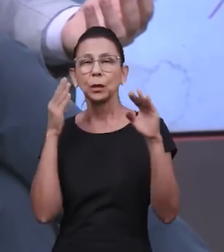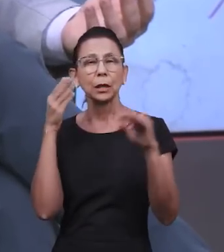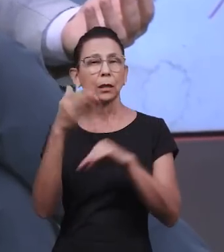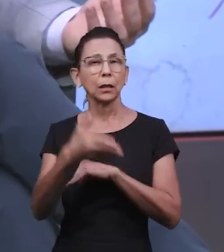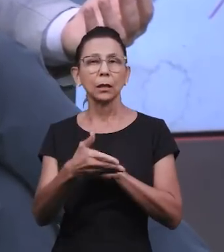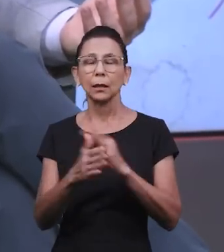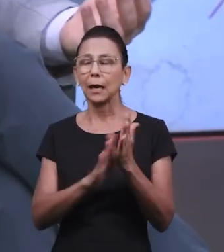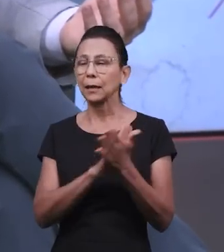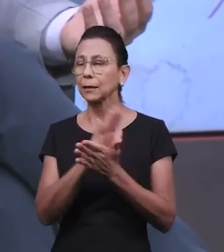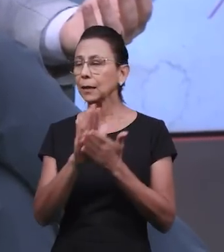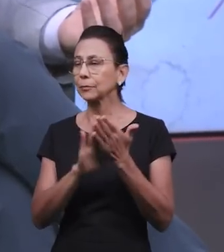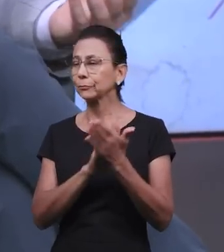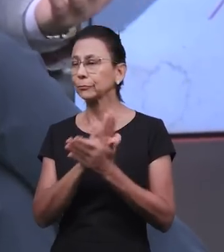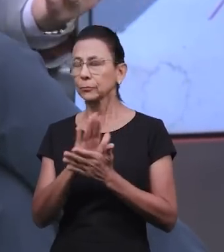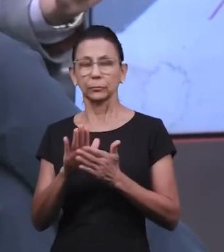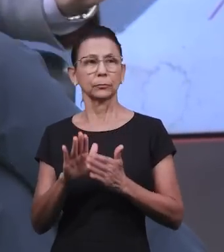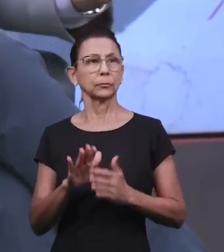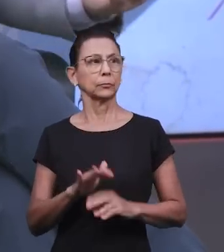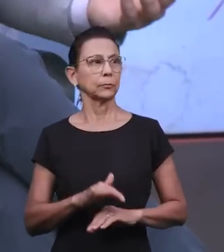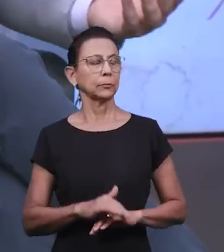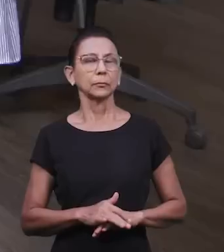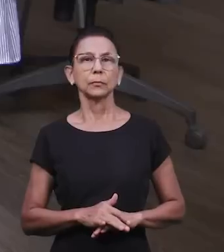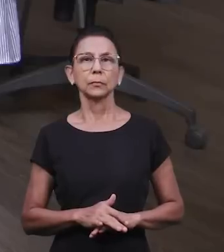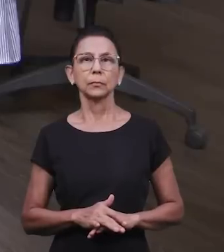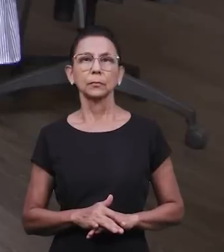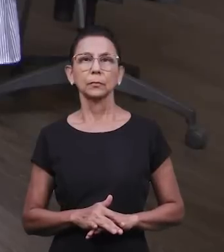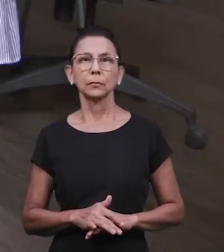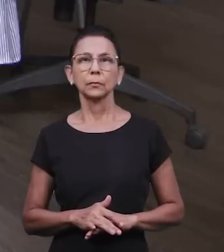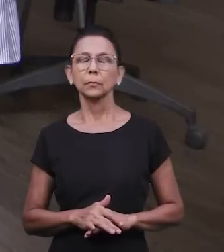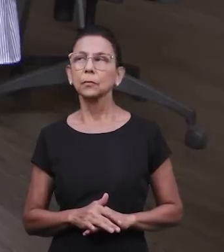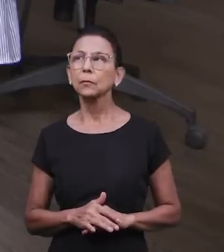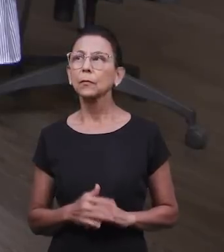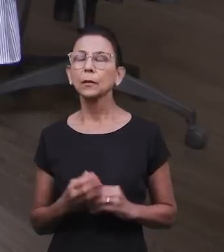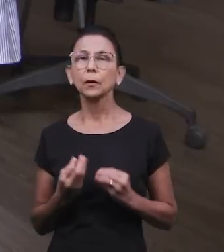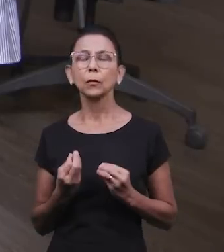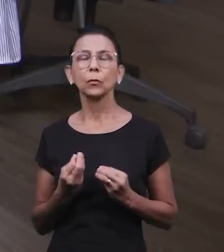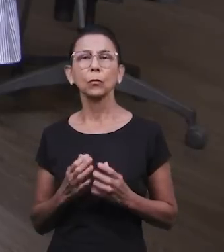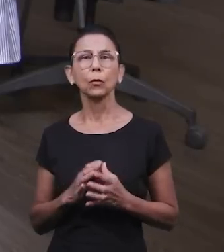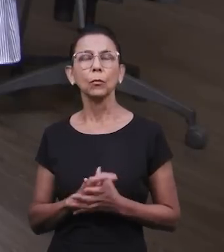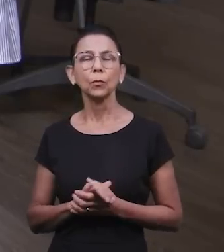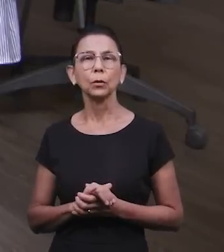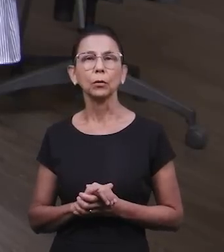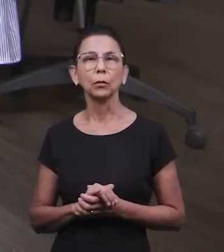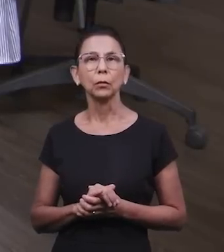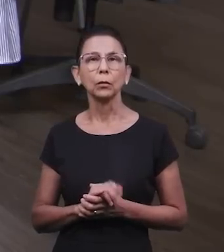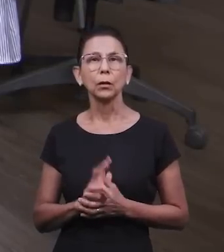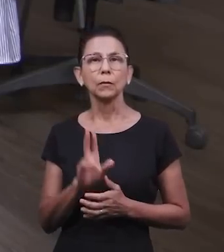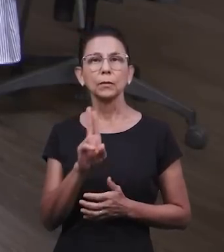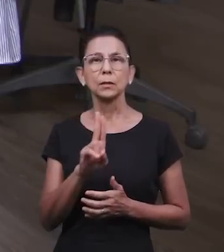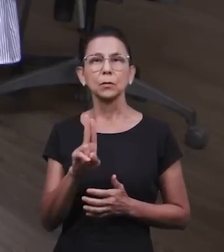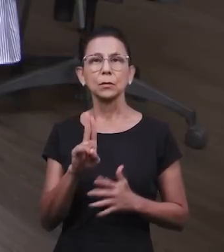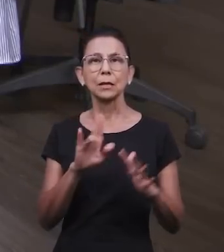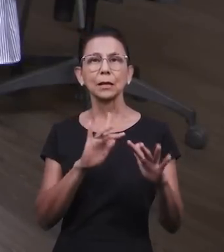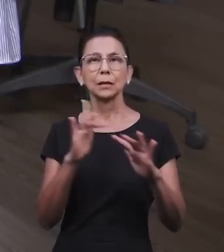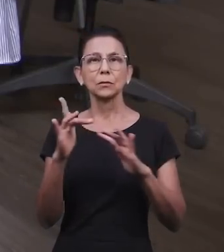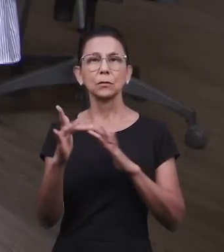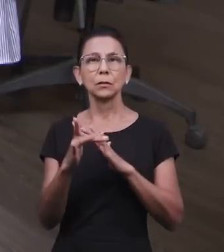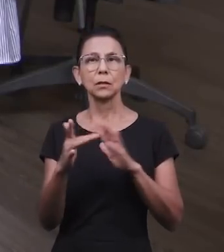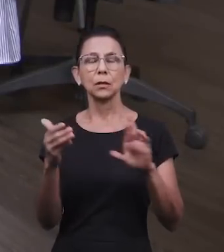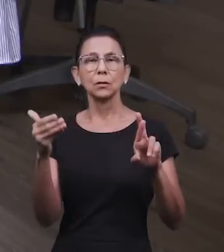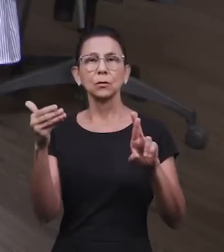disse isso, porque como é que pode as pessoas utilizarem uma rede social como referência